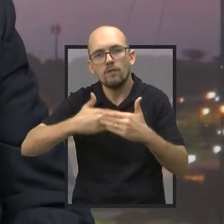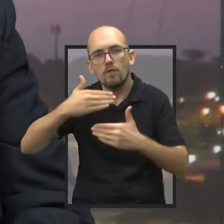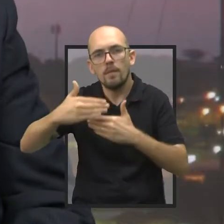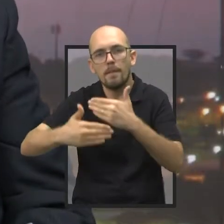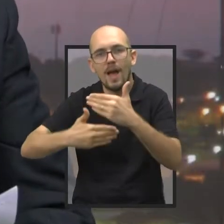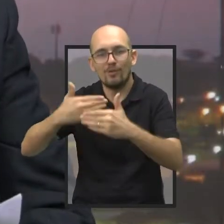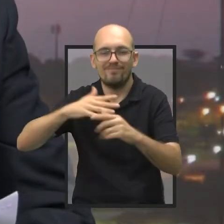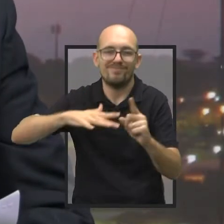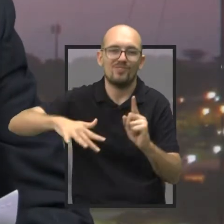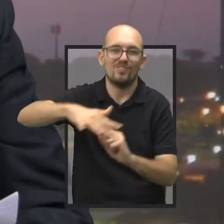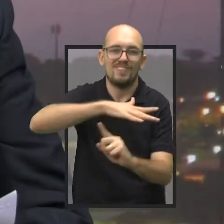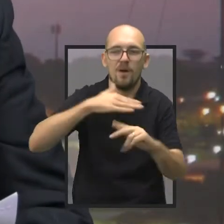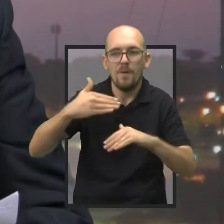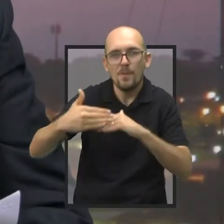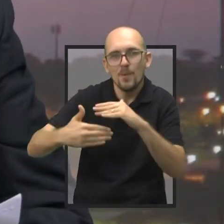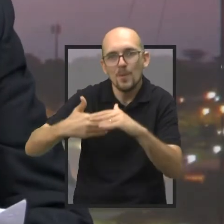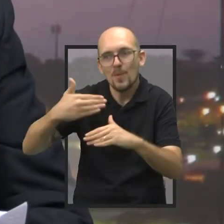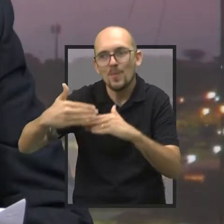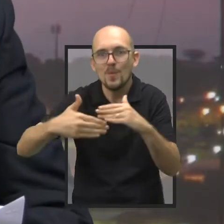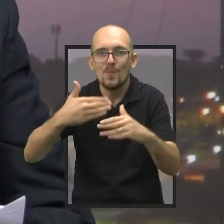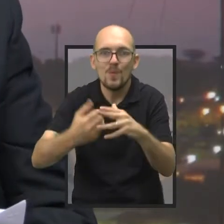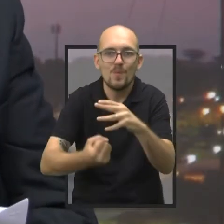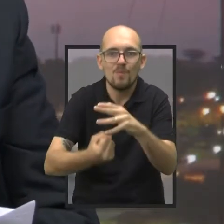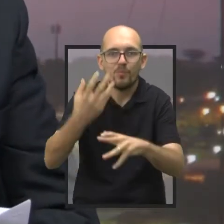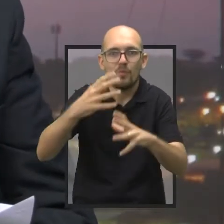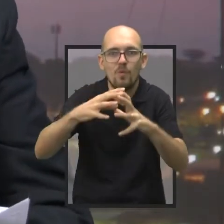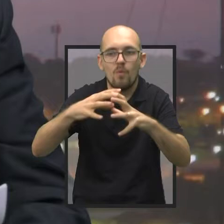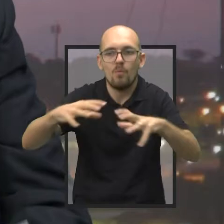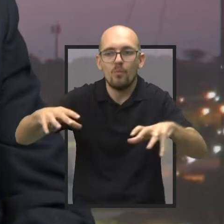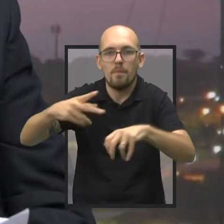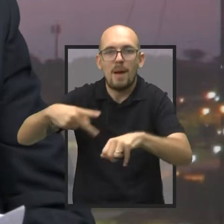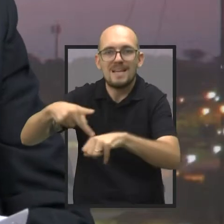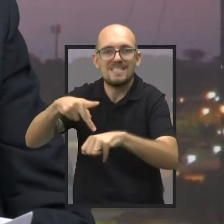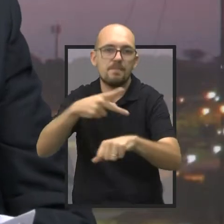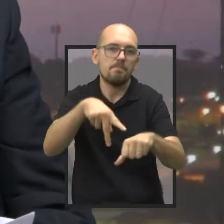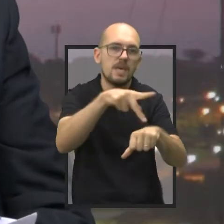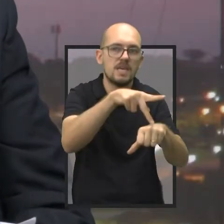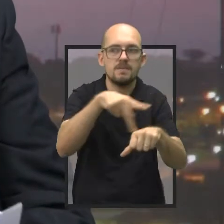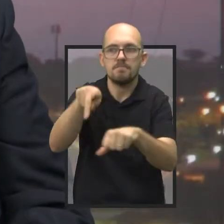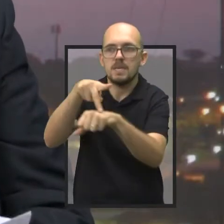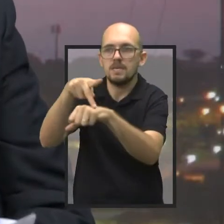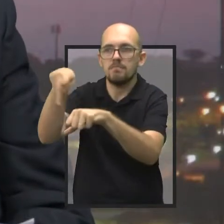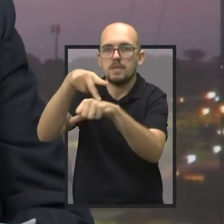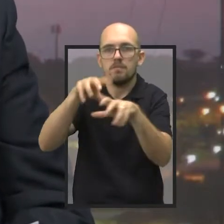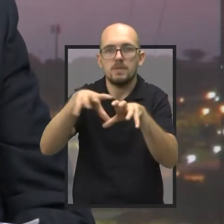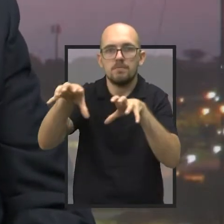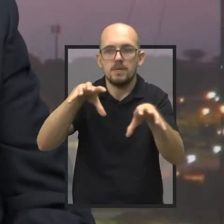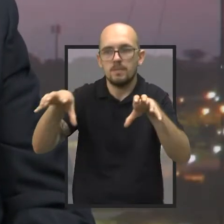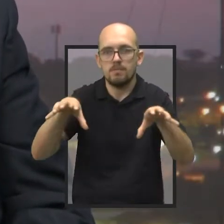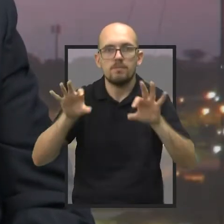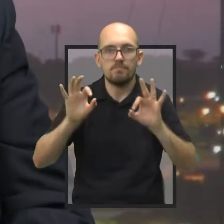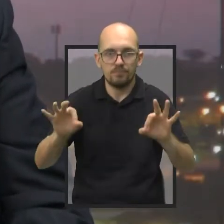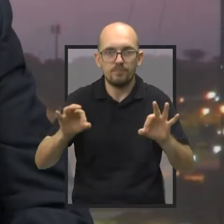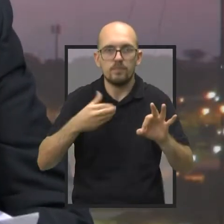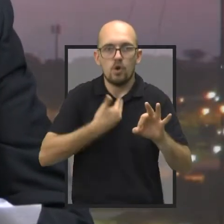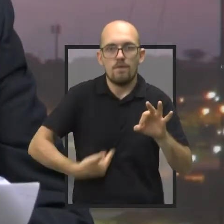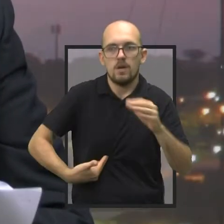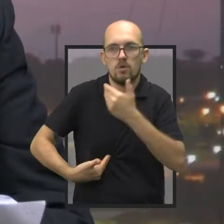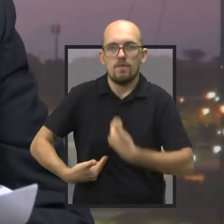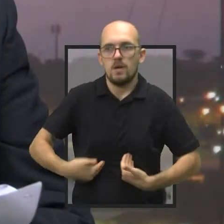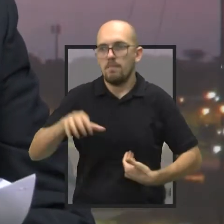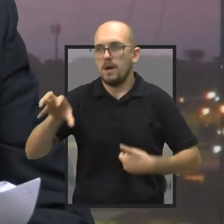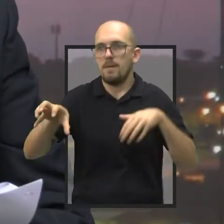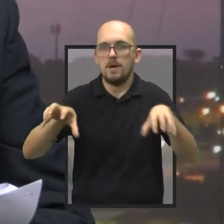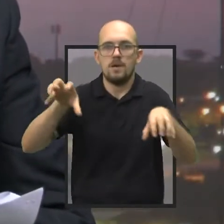da sociedade, com a criação das nações, do Estado-nação, do Estado-país, aí então utilizou-se de